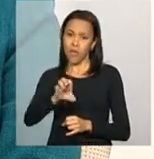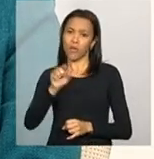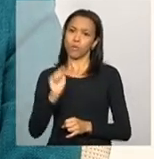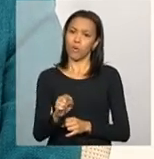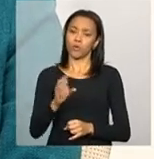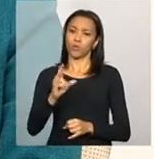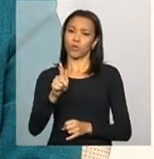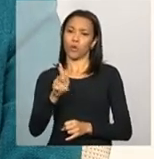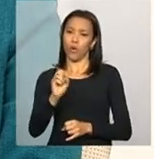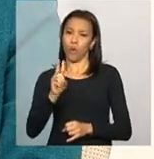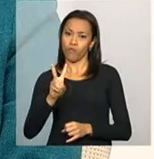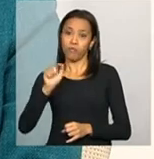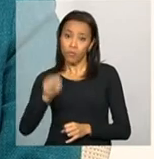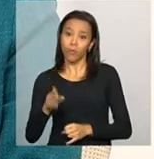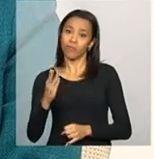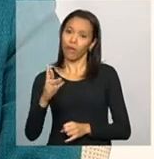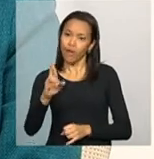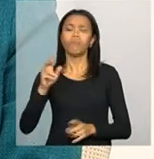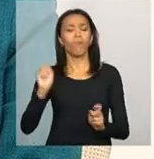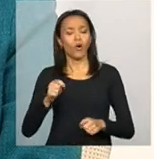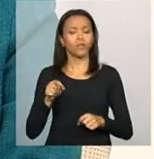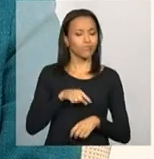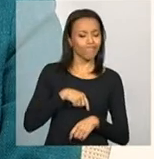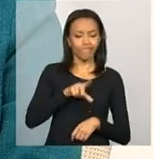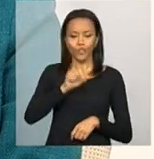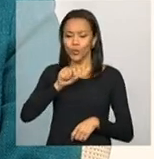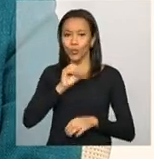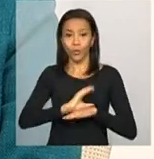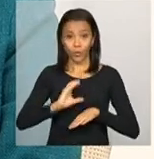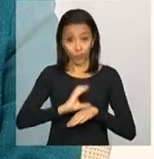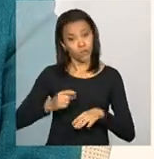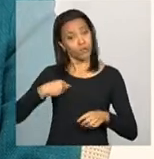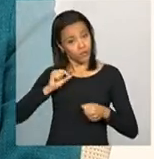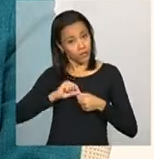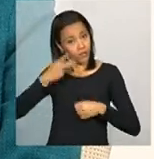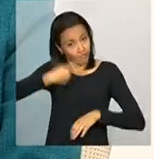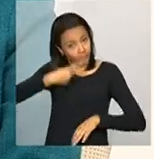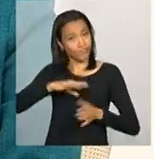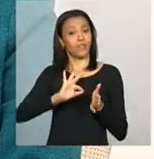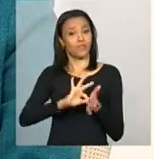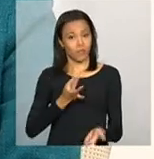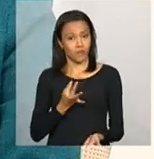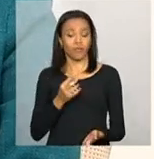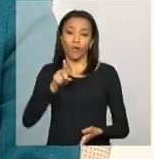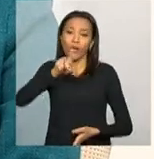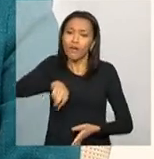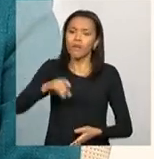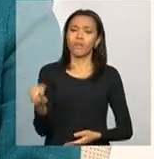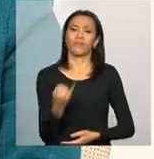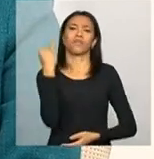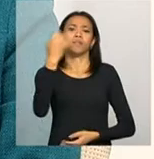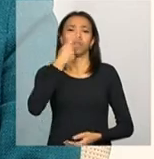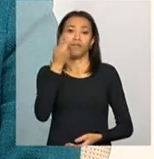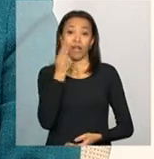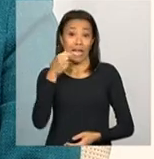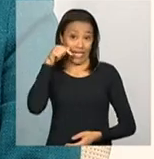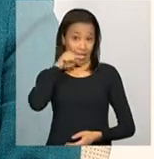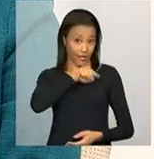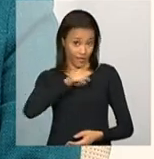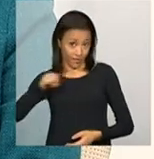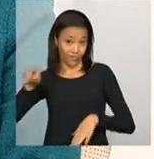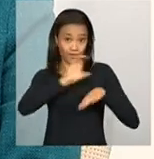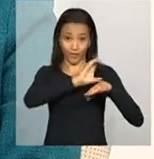www.pronatec.mec.gov.br, ele pode escolher um curso e realizar a sua inscrição. É importante dizer, Adriana, que esses cursos